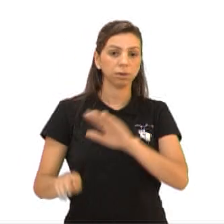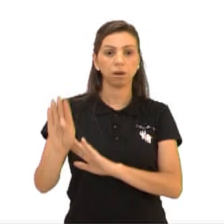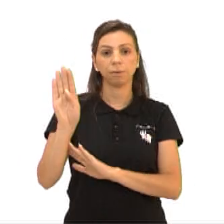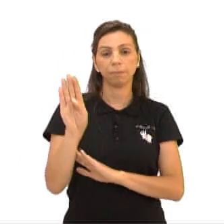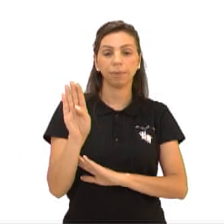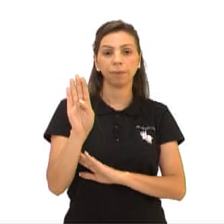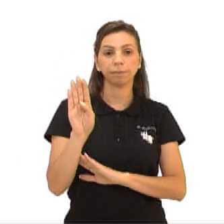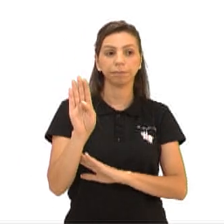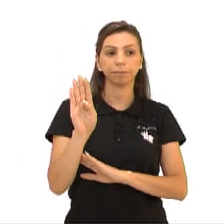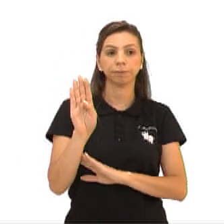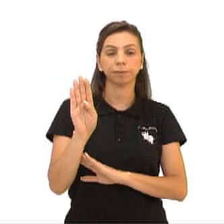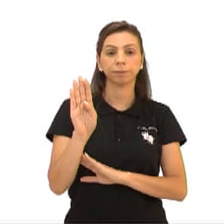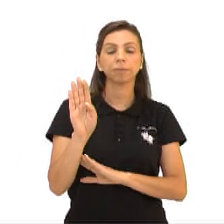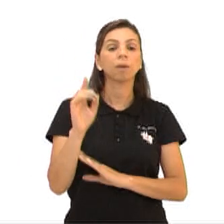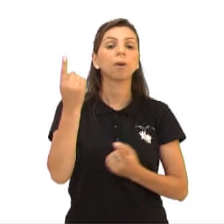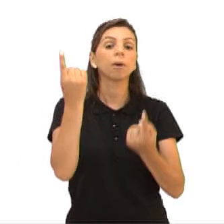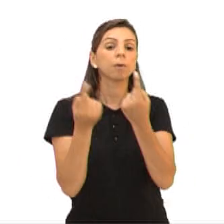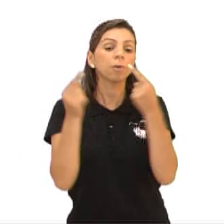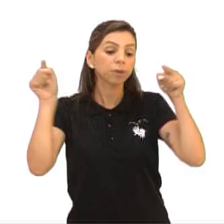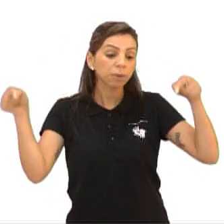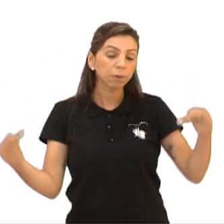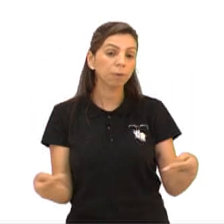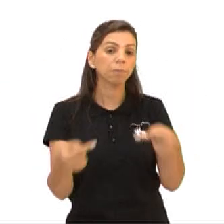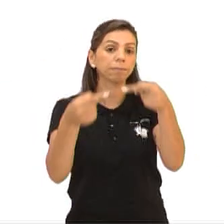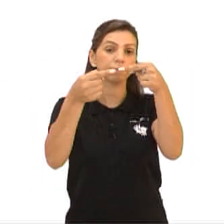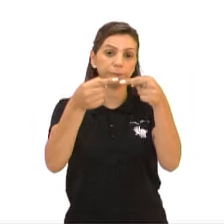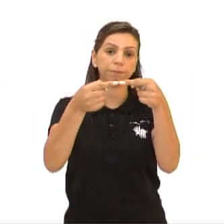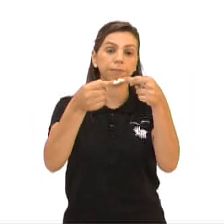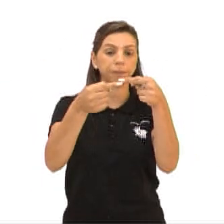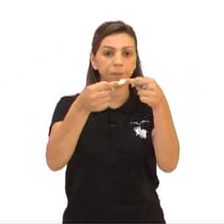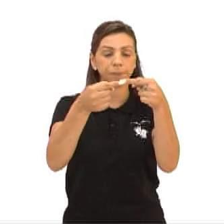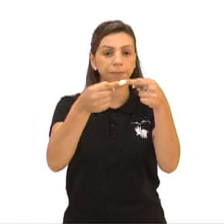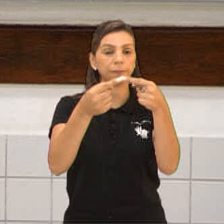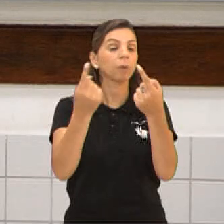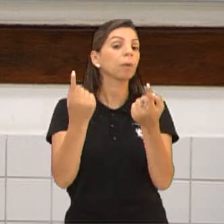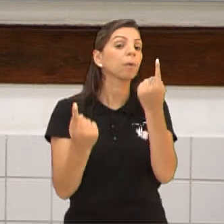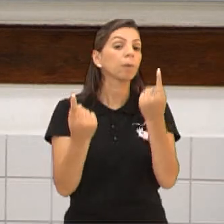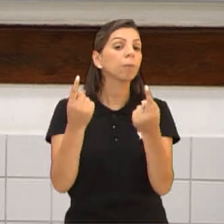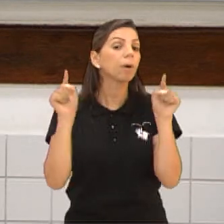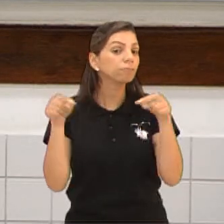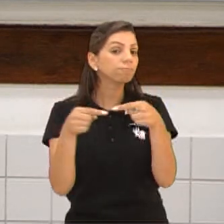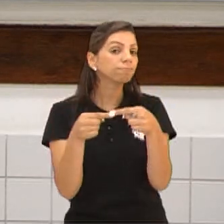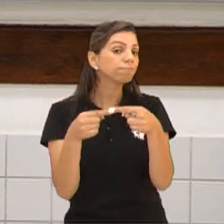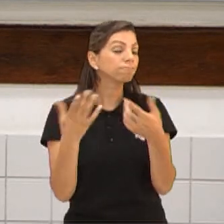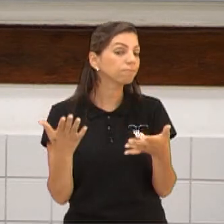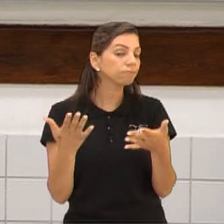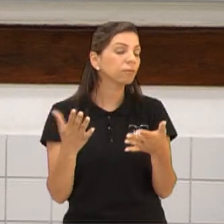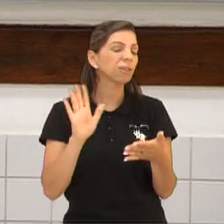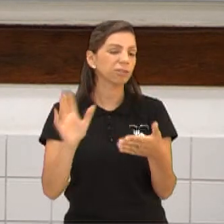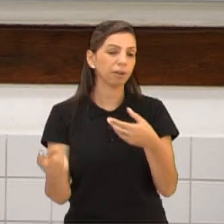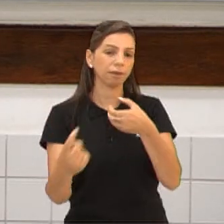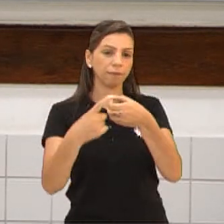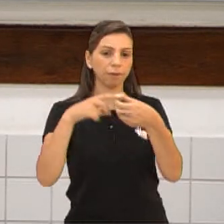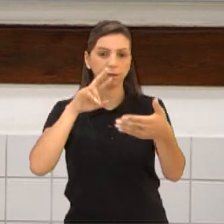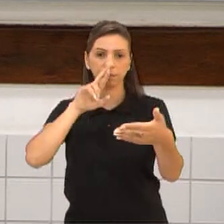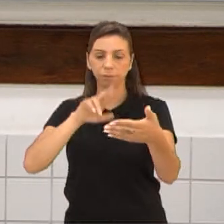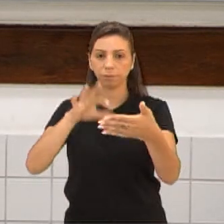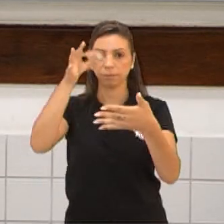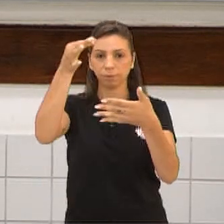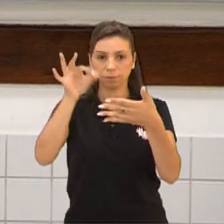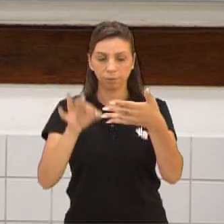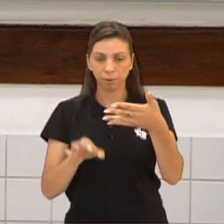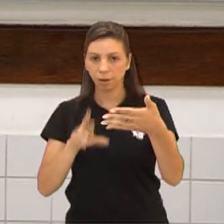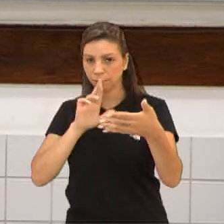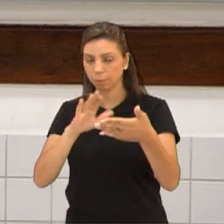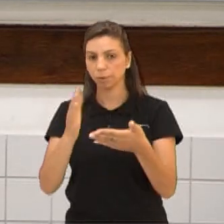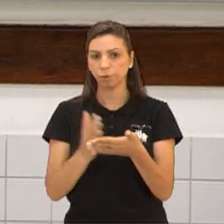não consegue ser conhecido pela razão, pois é limitada. Qual que você acha que é a correta? Daqui a pouco eu volto com a resposta certa, marque